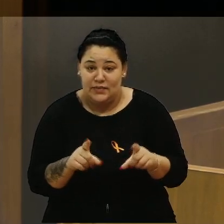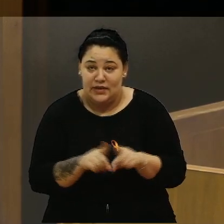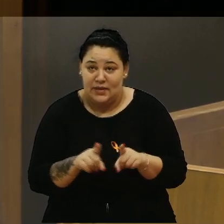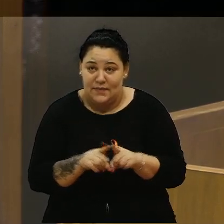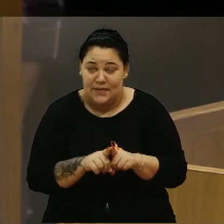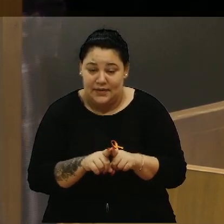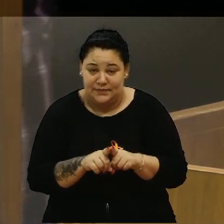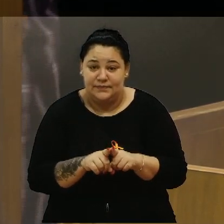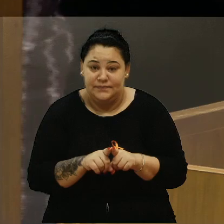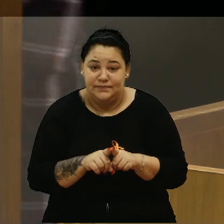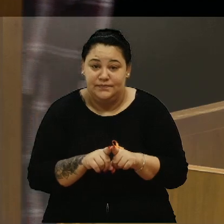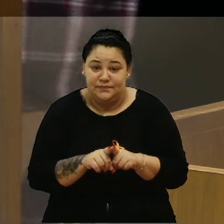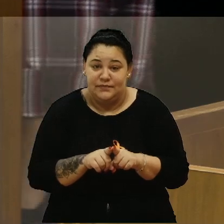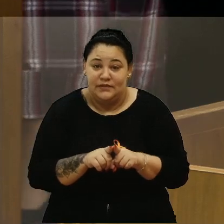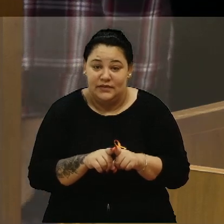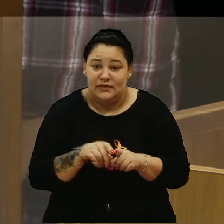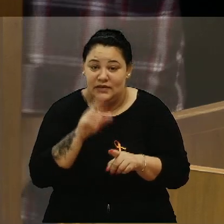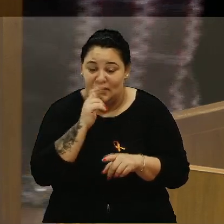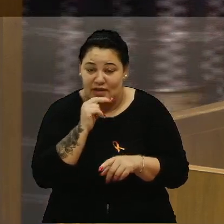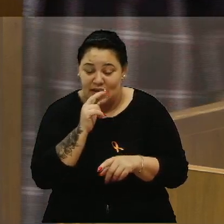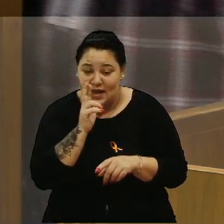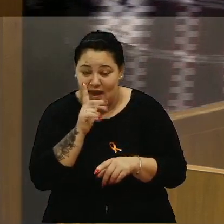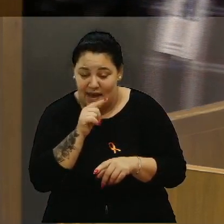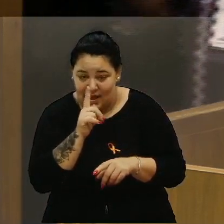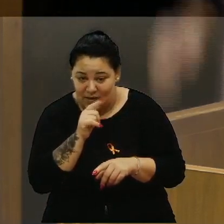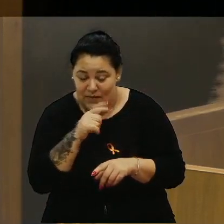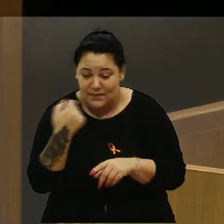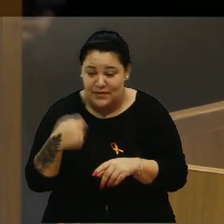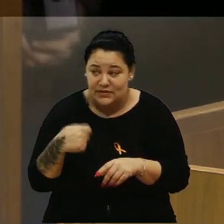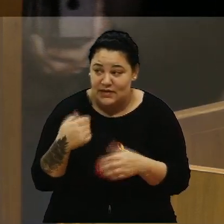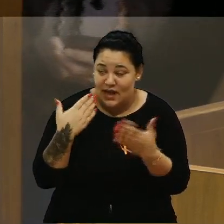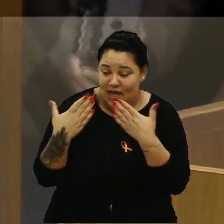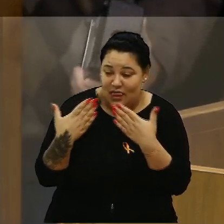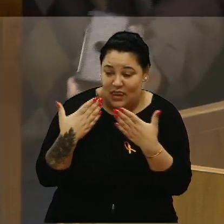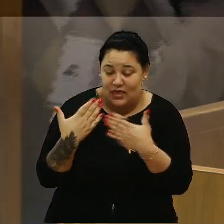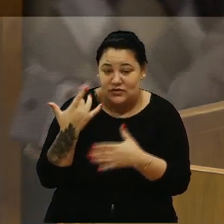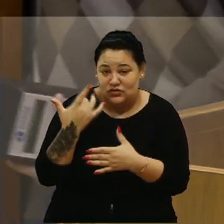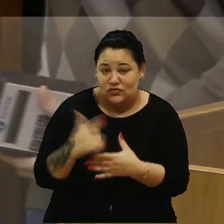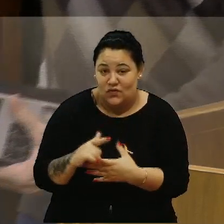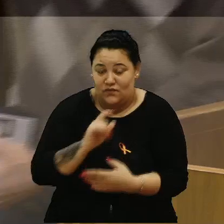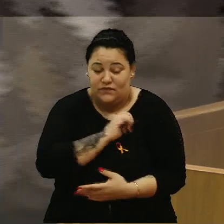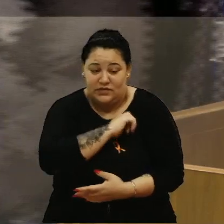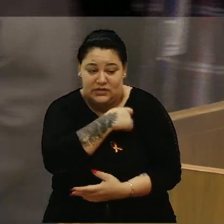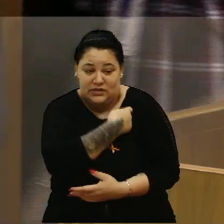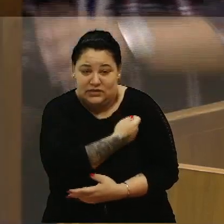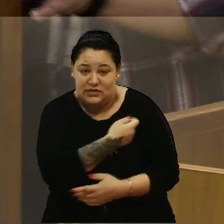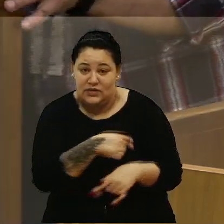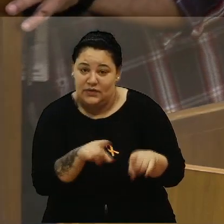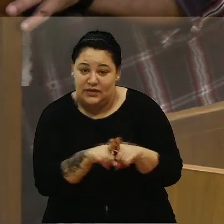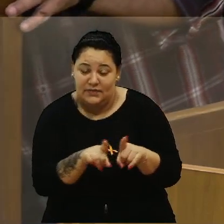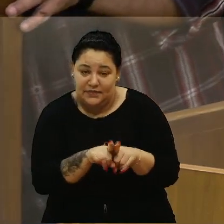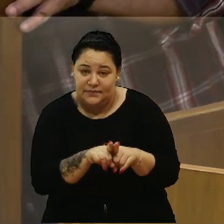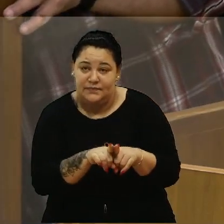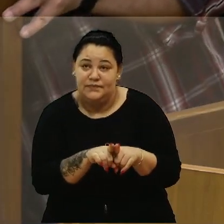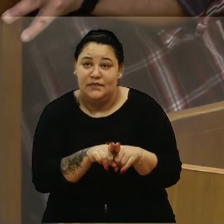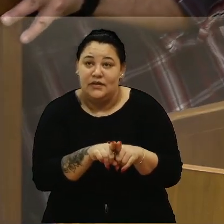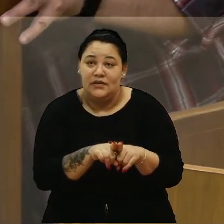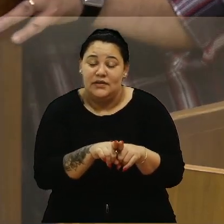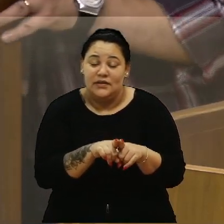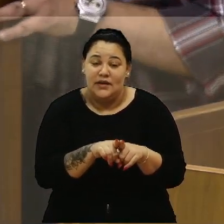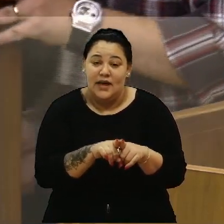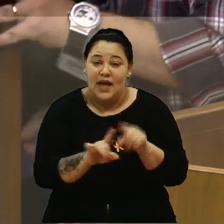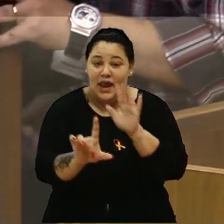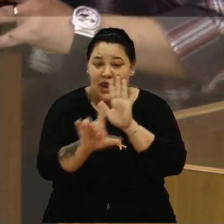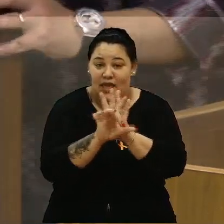zona de águas, necessitando ser reavaliada. Fiscalização e penalidades. Embora a lei